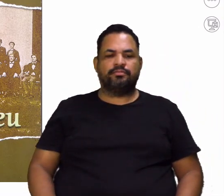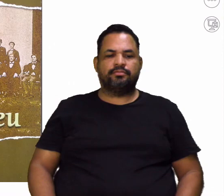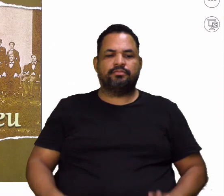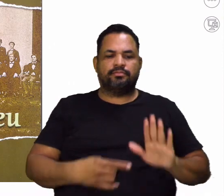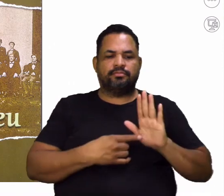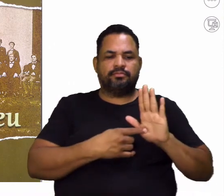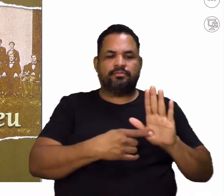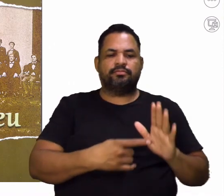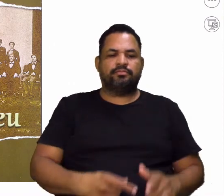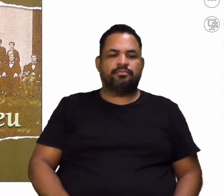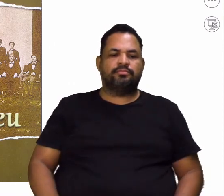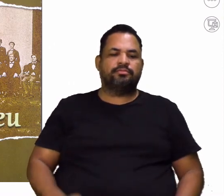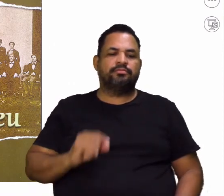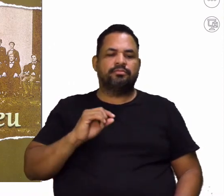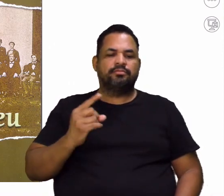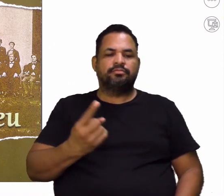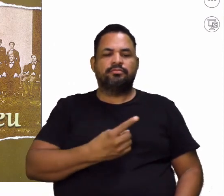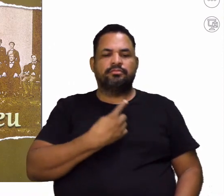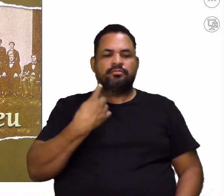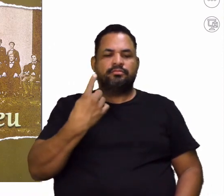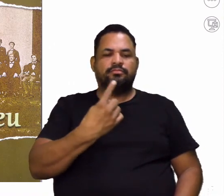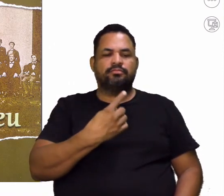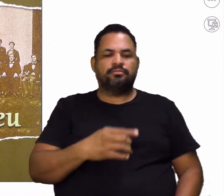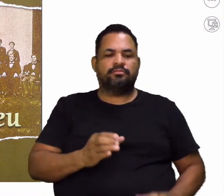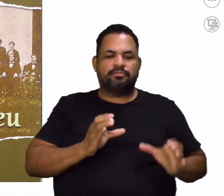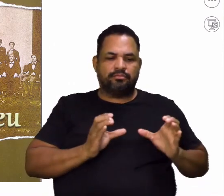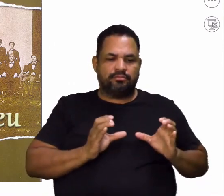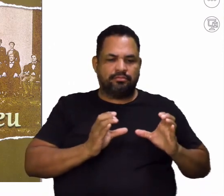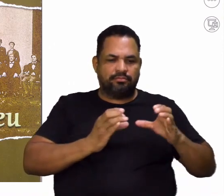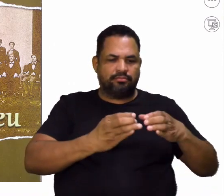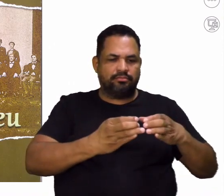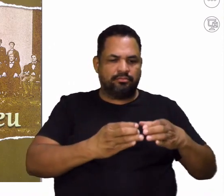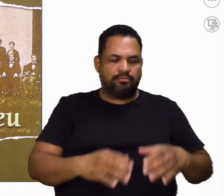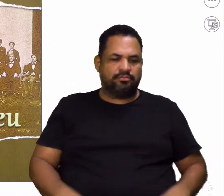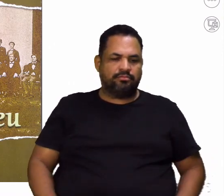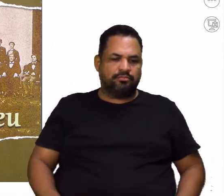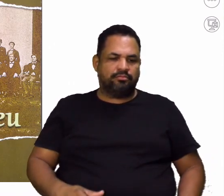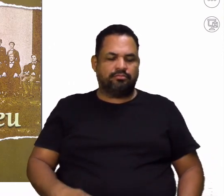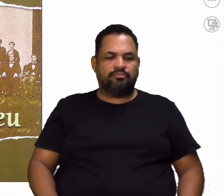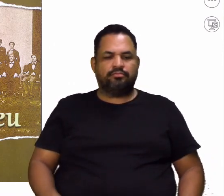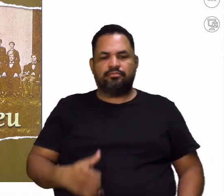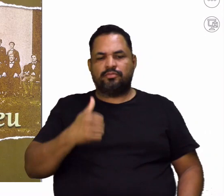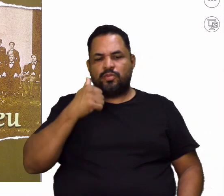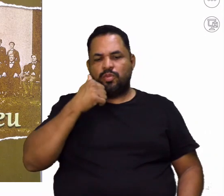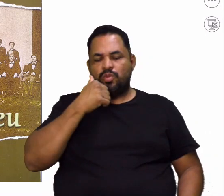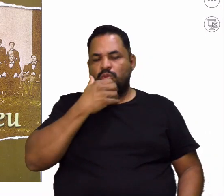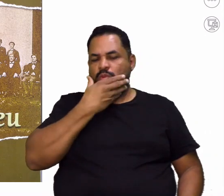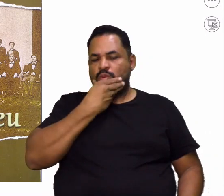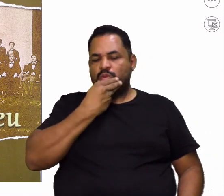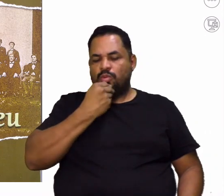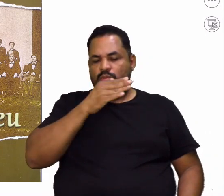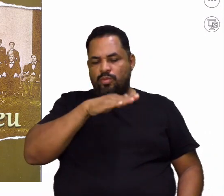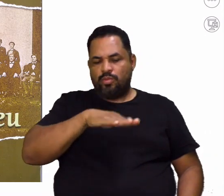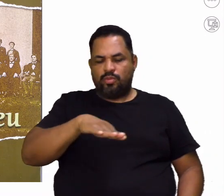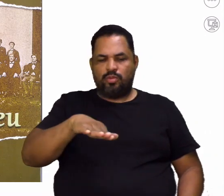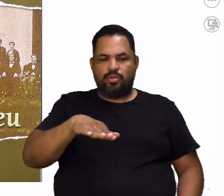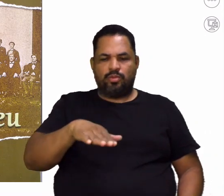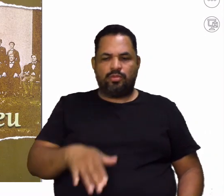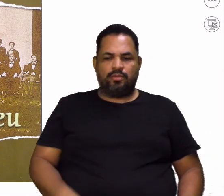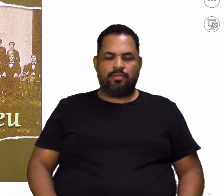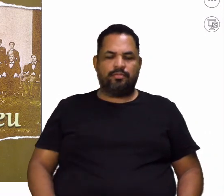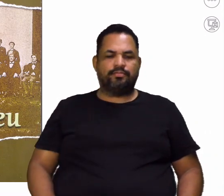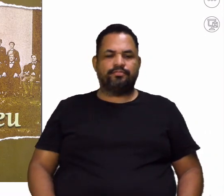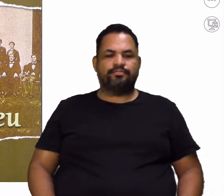representar O Ateneu o que que nós temos aqui grupo de meninos Tá certo